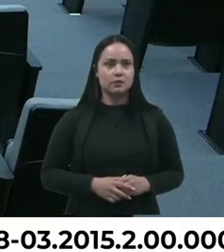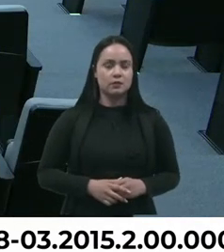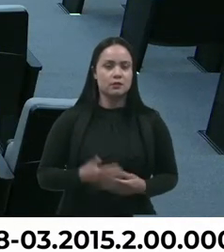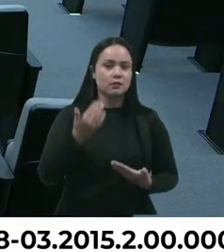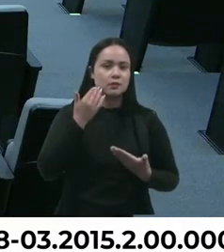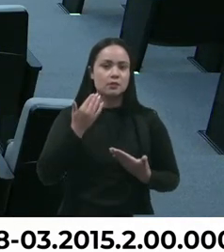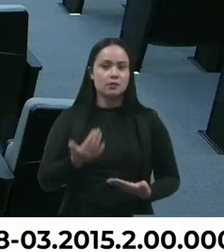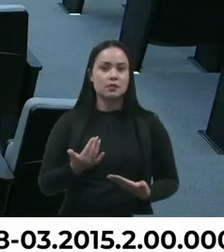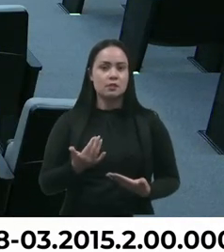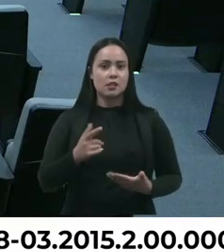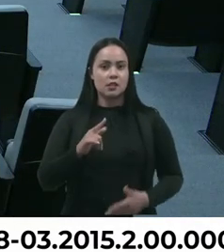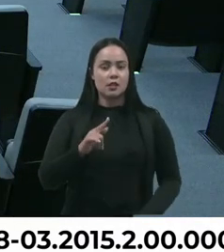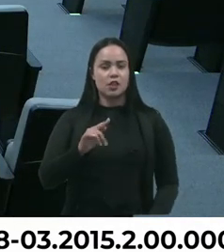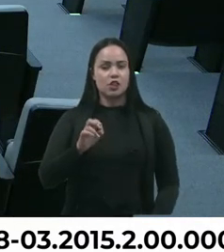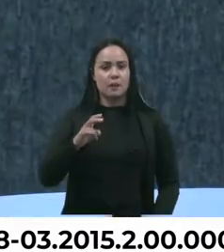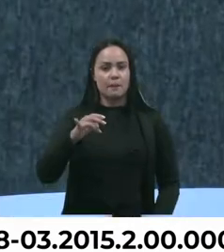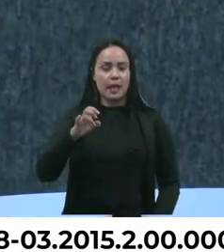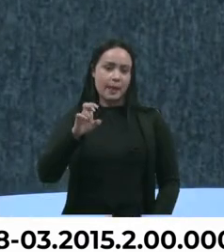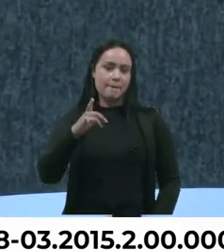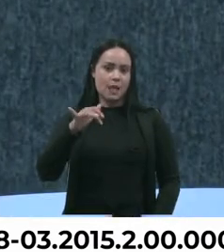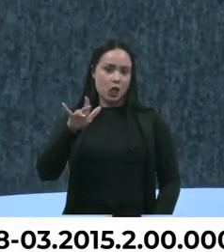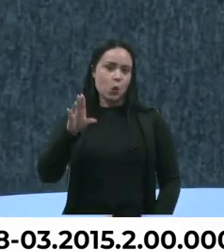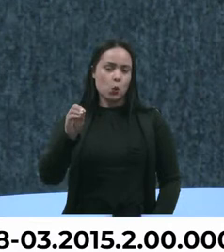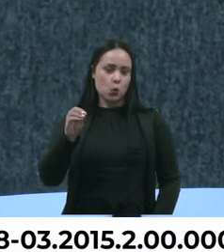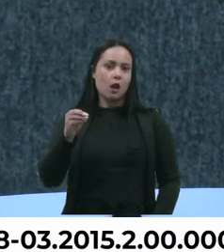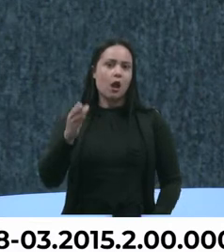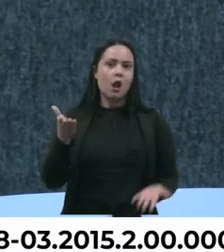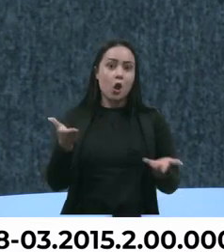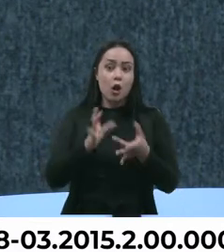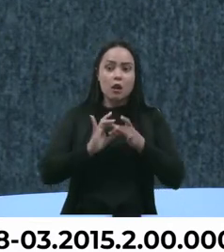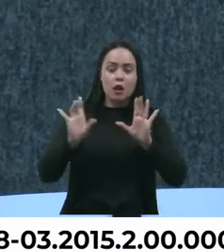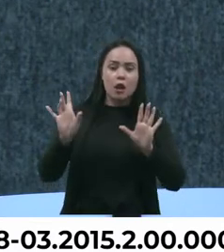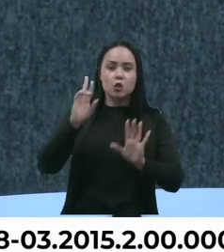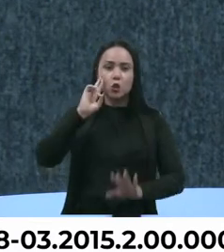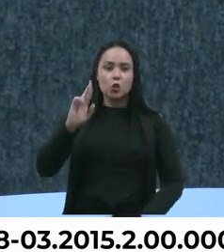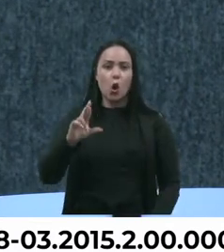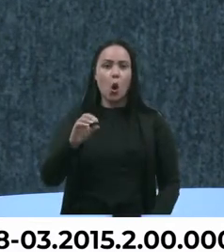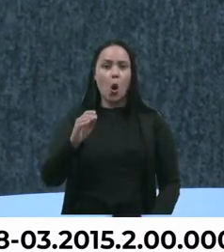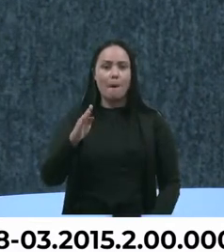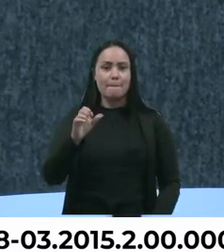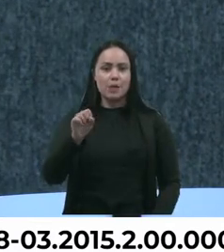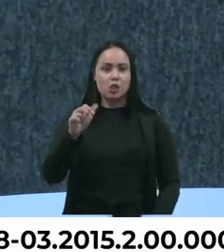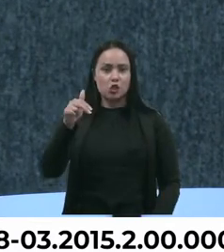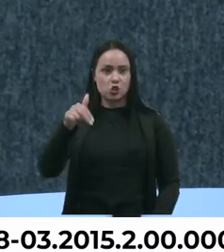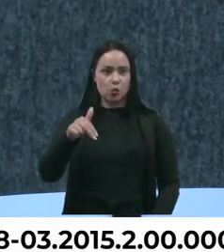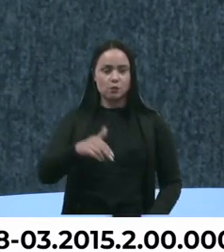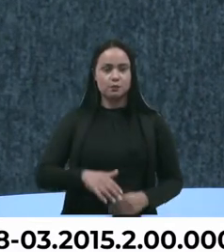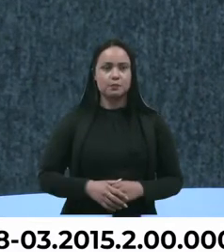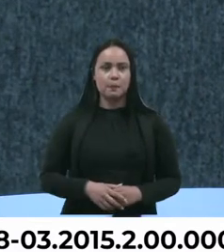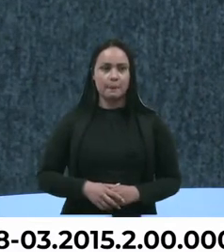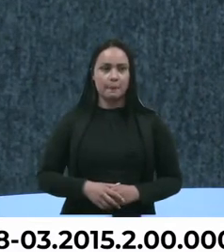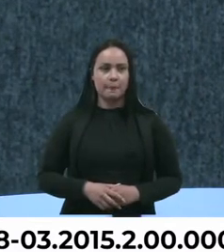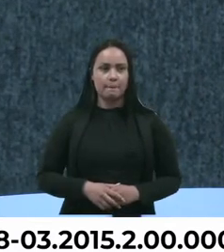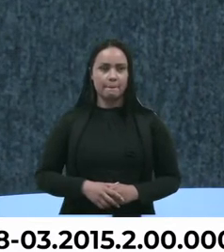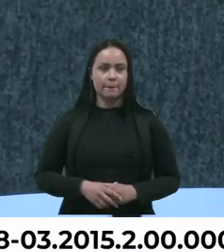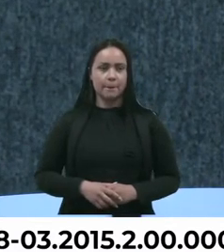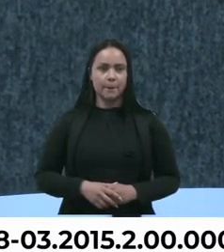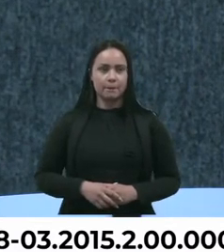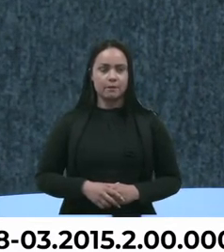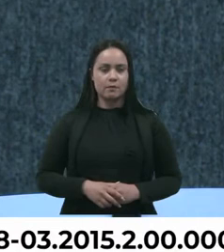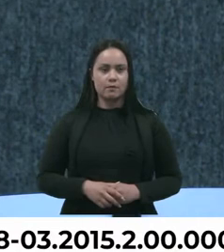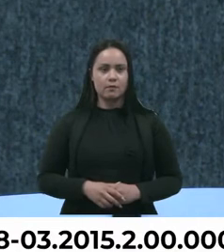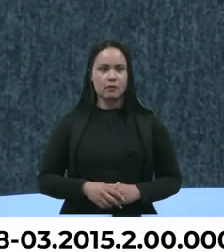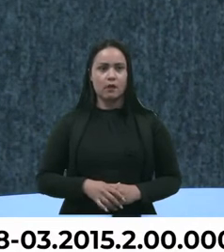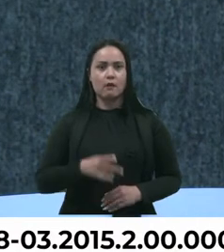Agradeço ao juiz Emílio. E agora concedo a palavra ao doutor Robson Halley Costa Rodrigues,